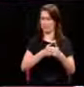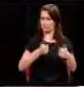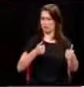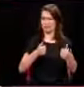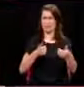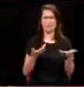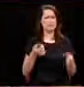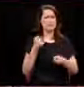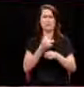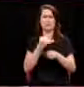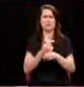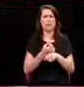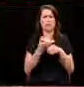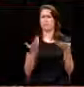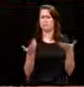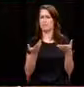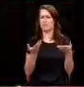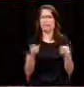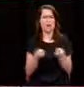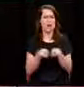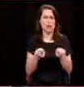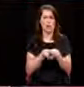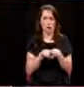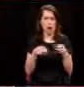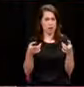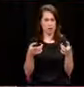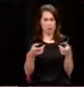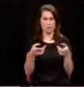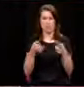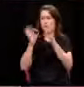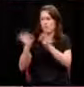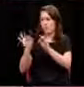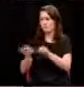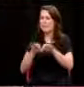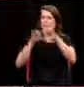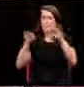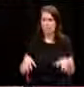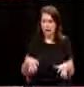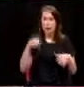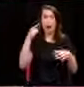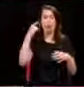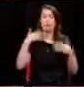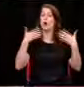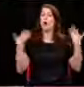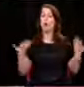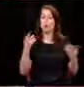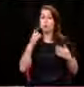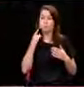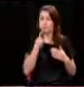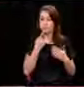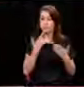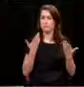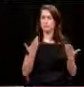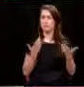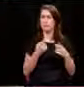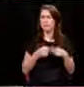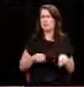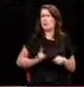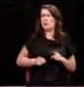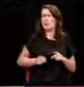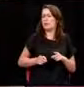surdo, ou seja, ouvinte ou surdo, o tratamento é o mesmo. E aqui também é igual. Talvez o que difere aqui um pouco é o tempo de